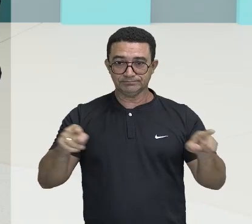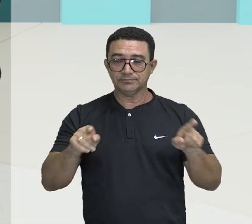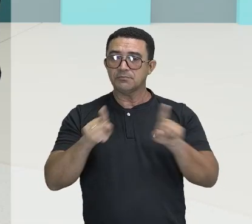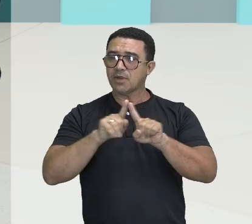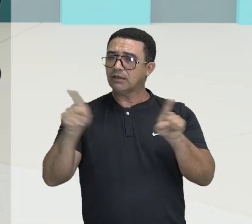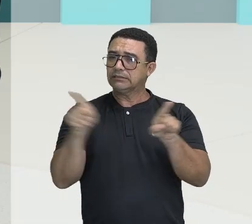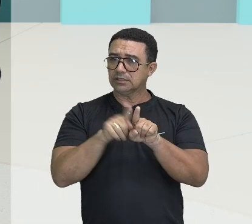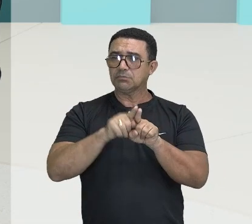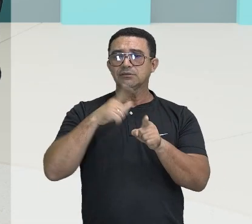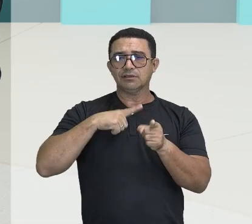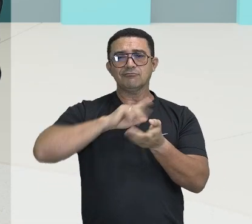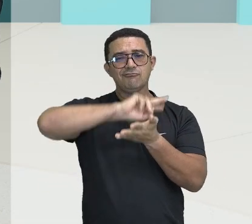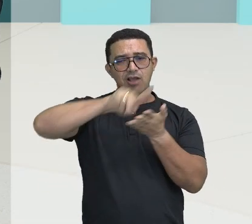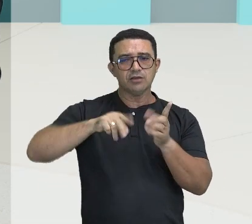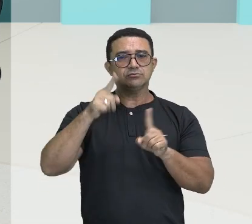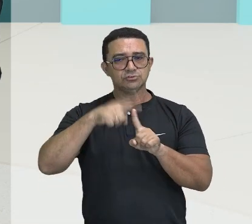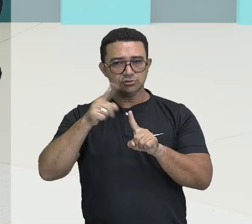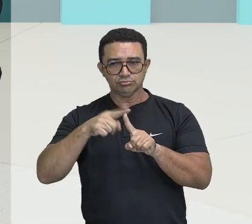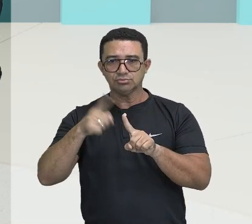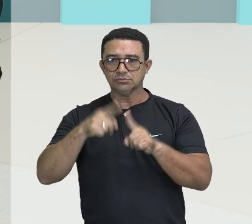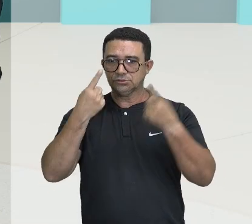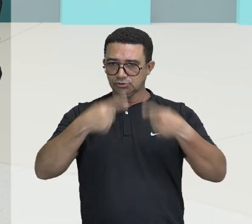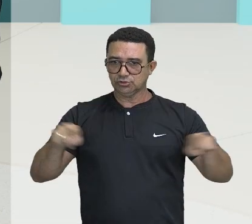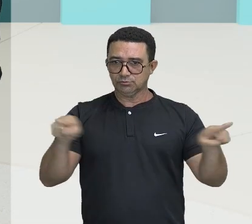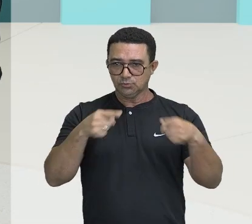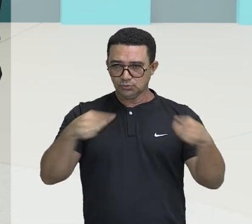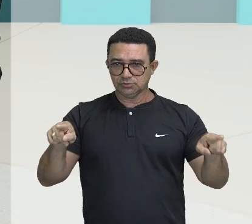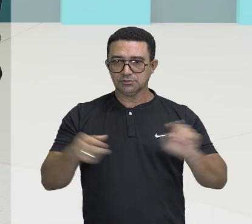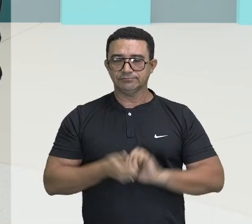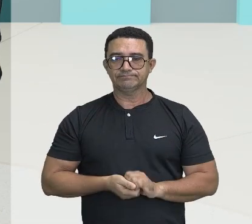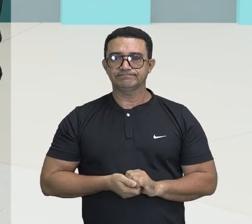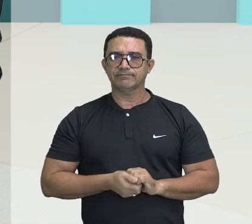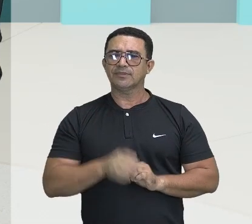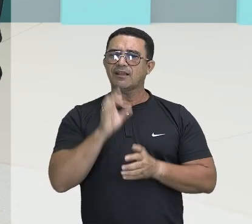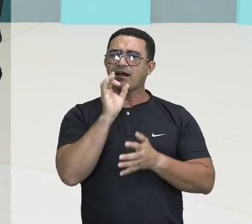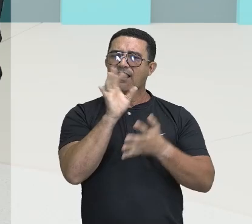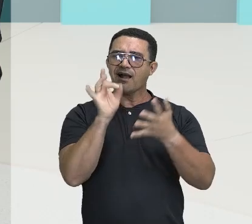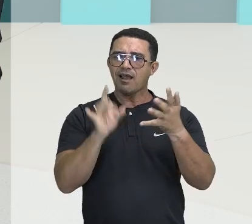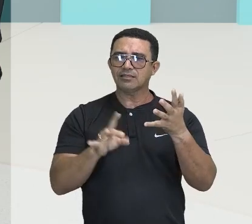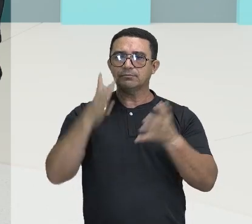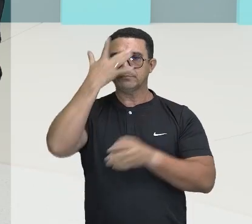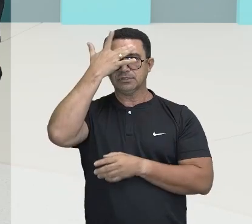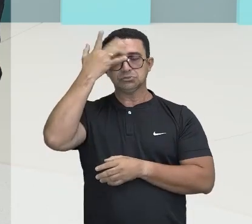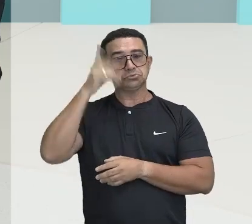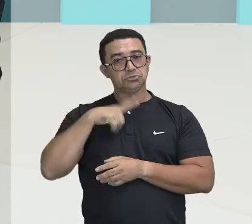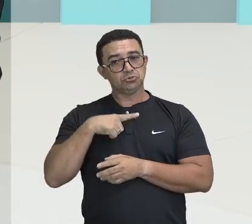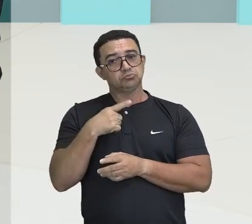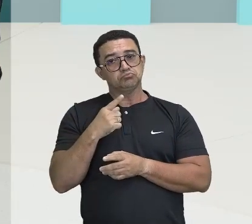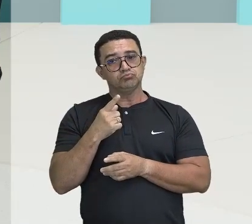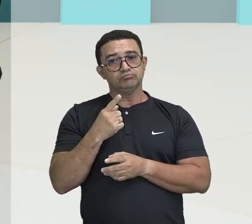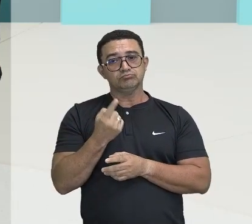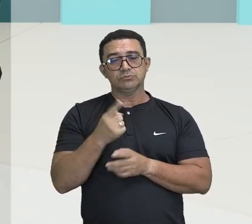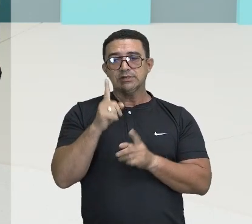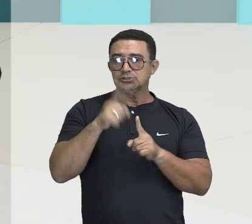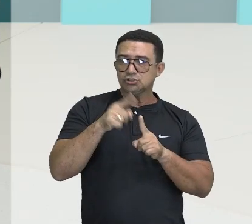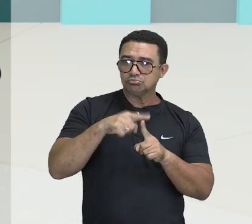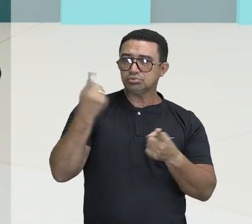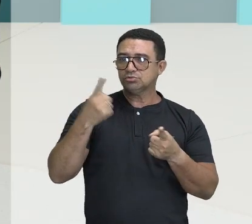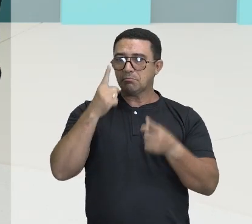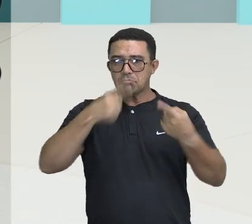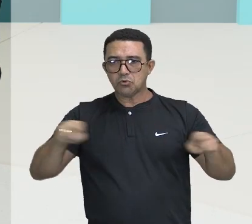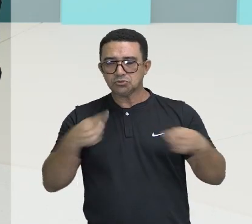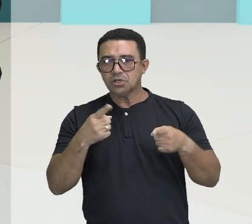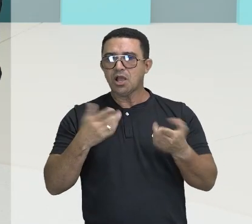vários gêneros musicais e cada um de vocês tem um estilo de música preferido. Uns gostam de